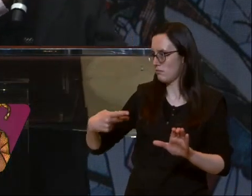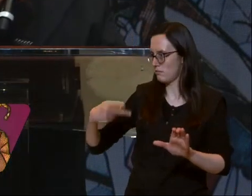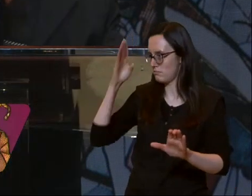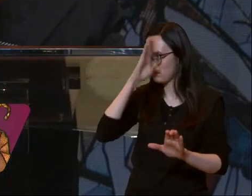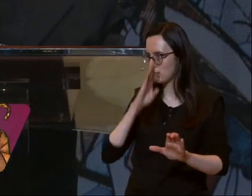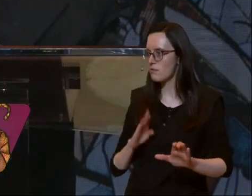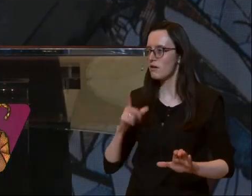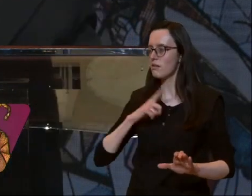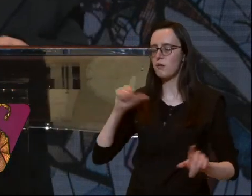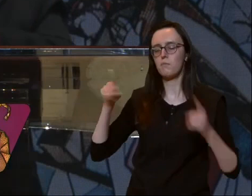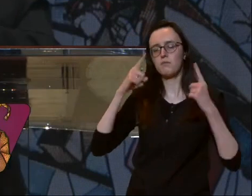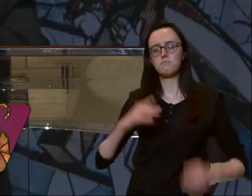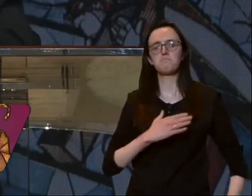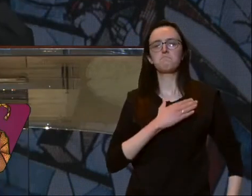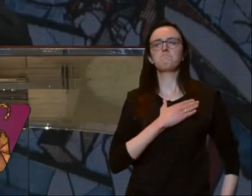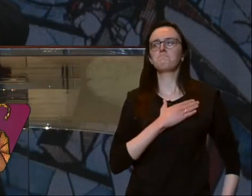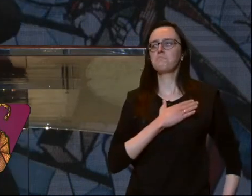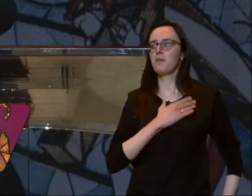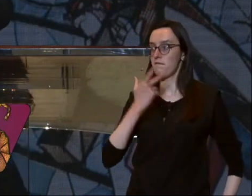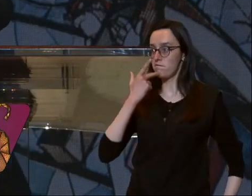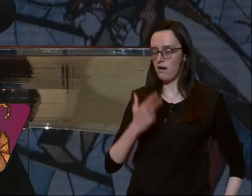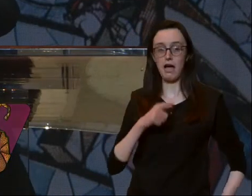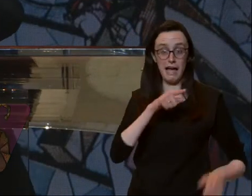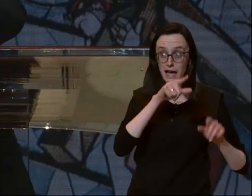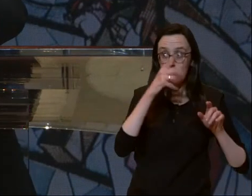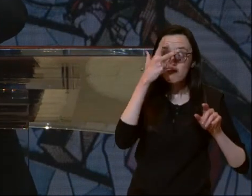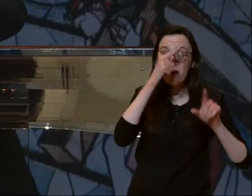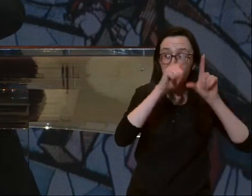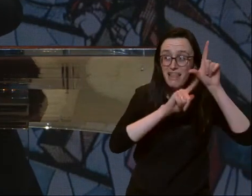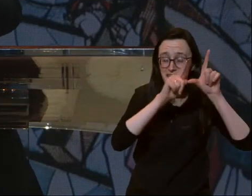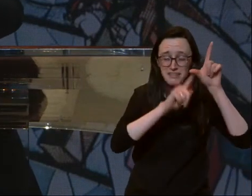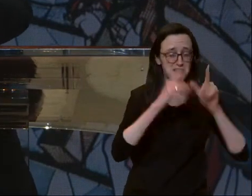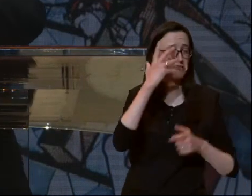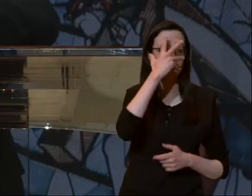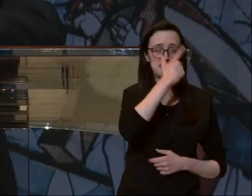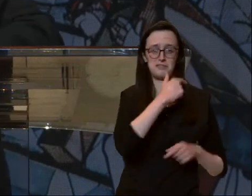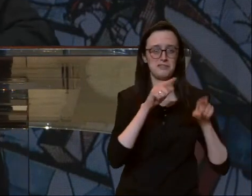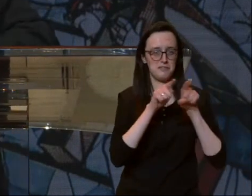Japonês da pátria filho, que coisa linda também.